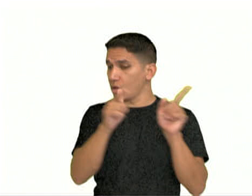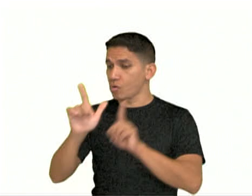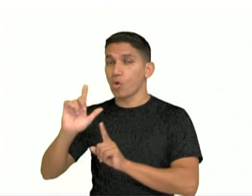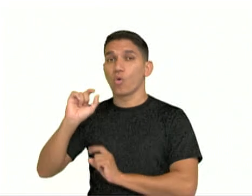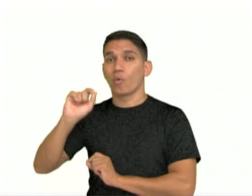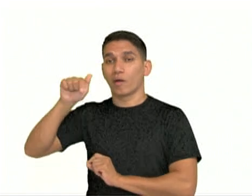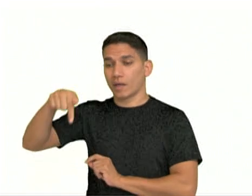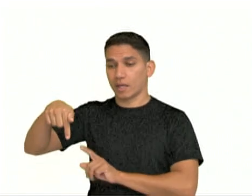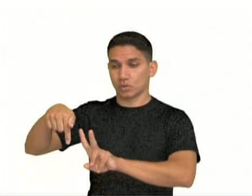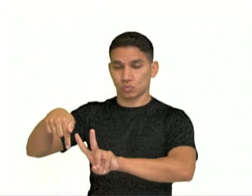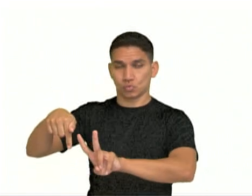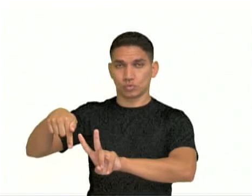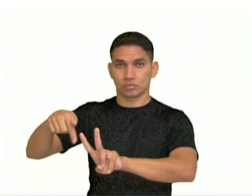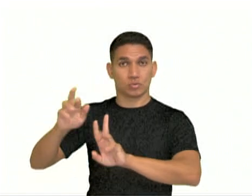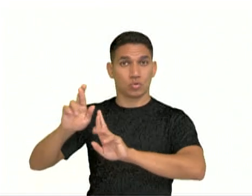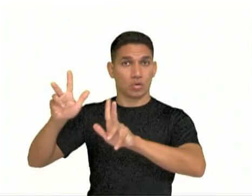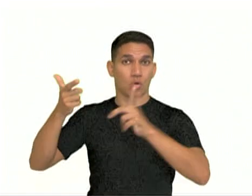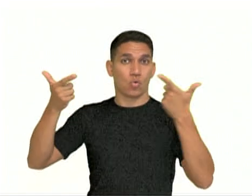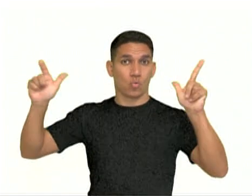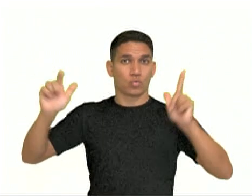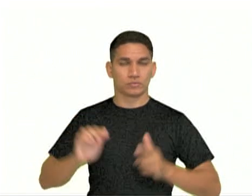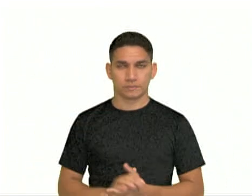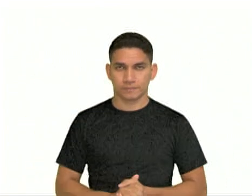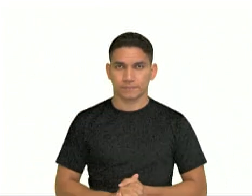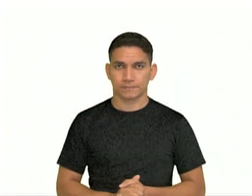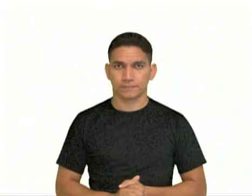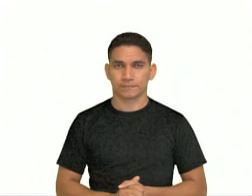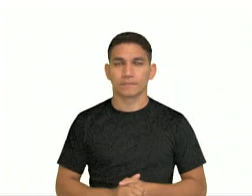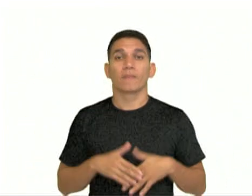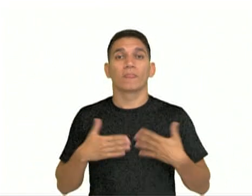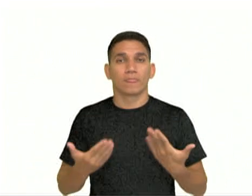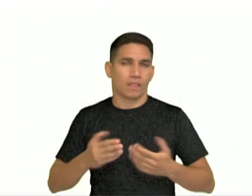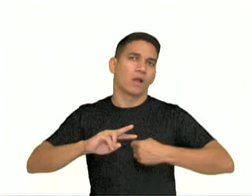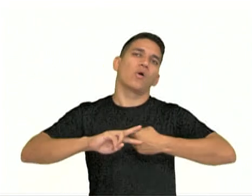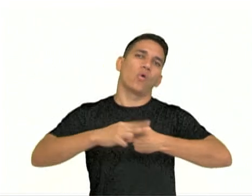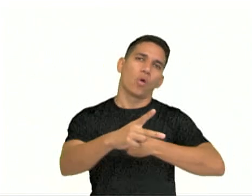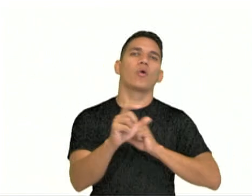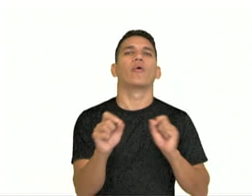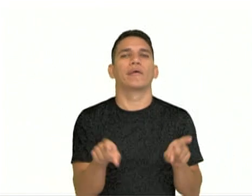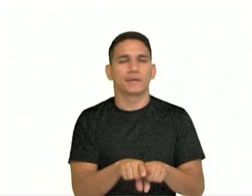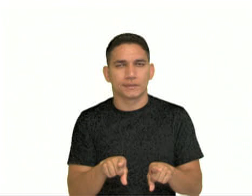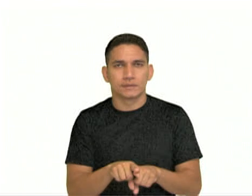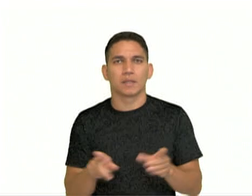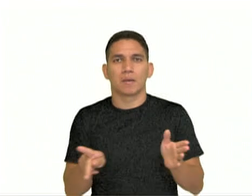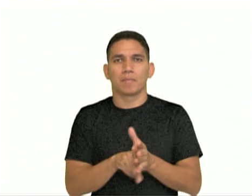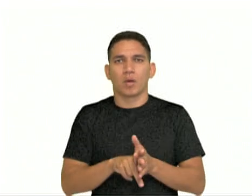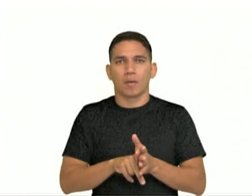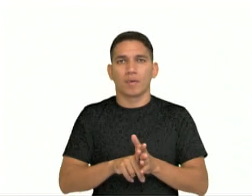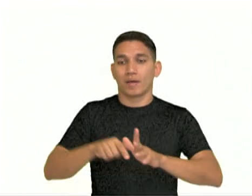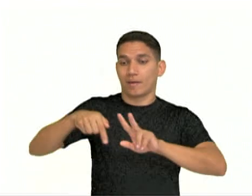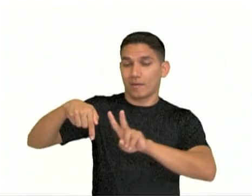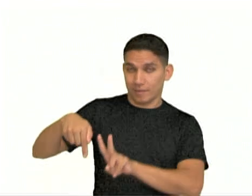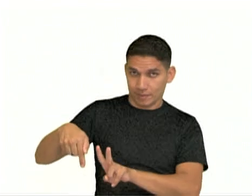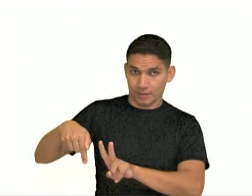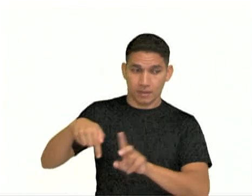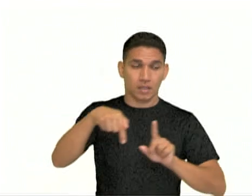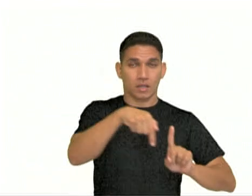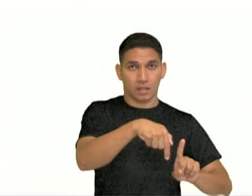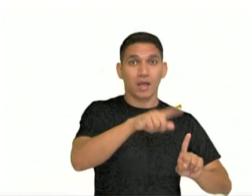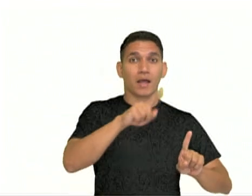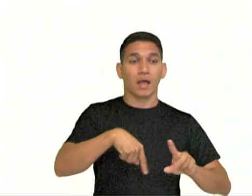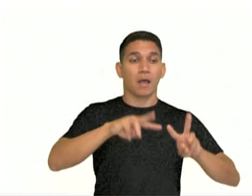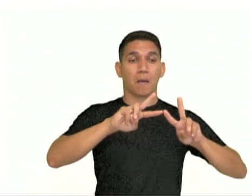movimento Q2. E, consequentemente, né, essa quantidade de movimento pode ser escrita como sendo massa